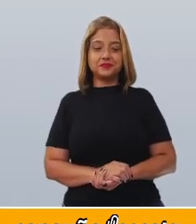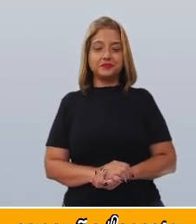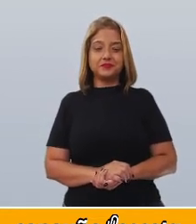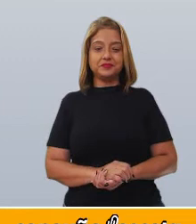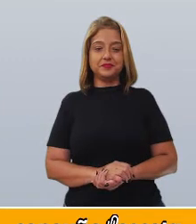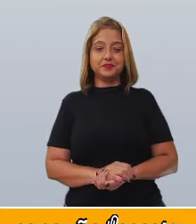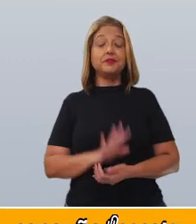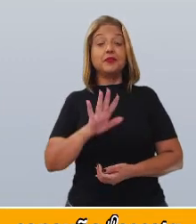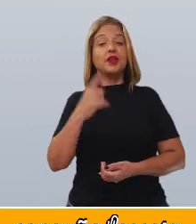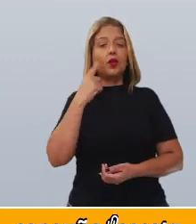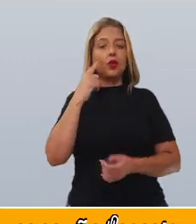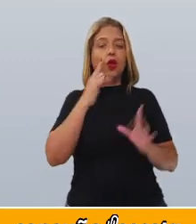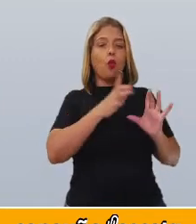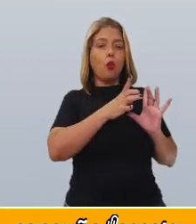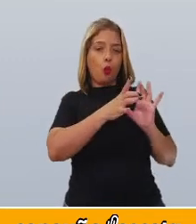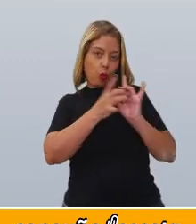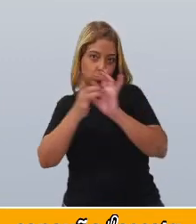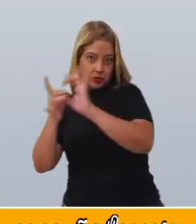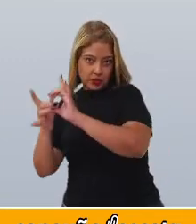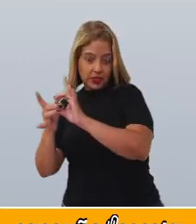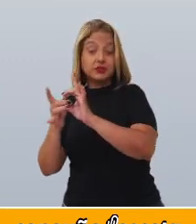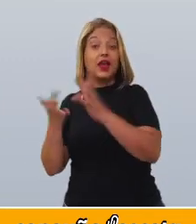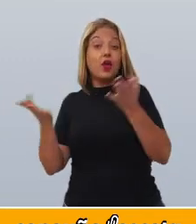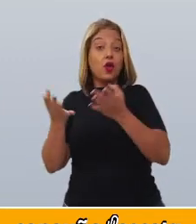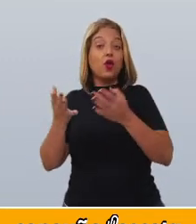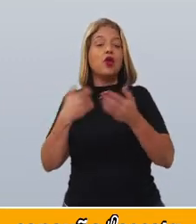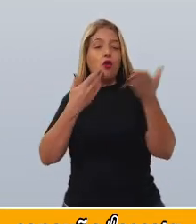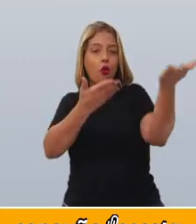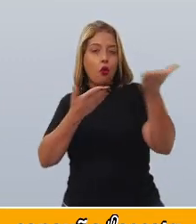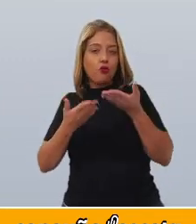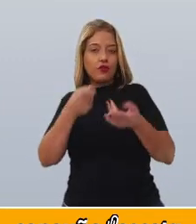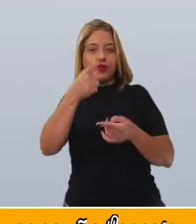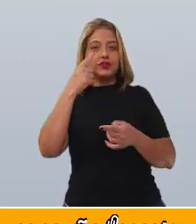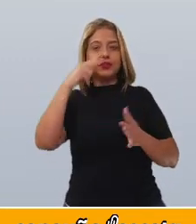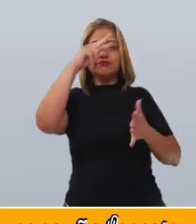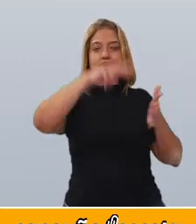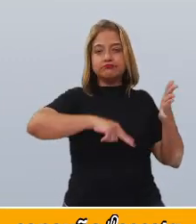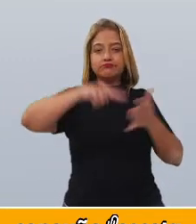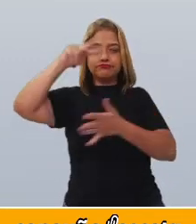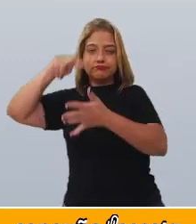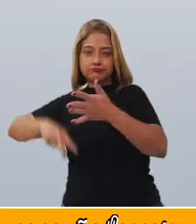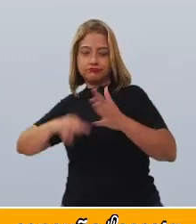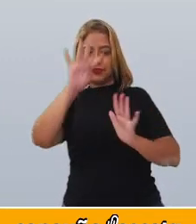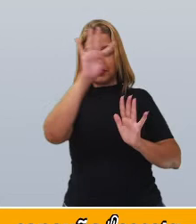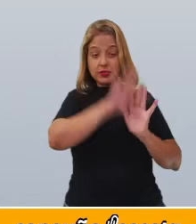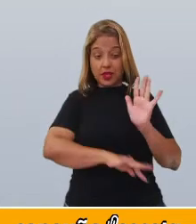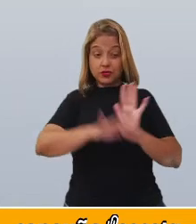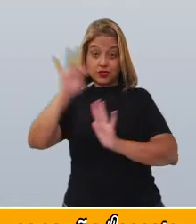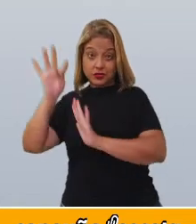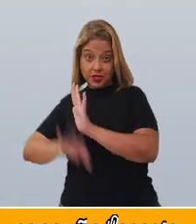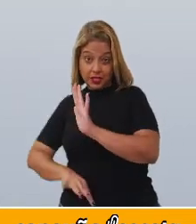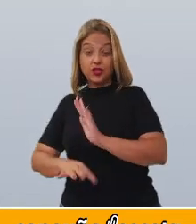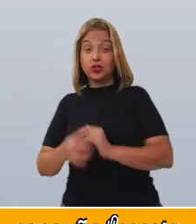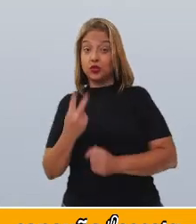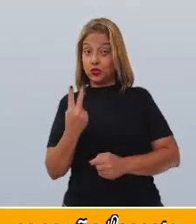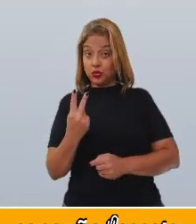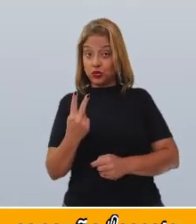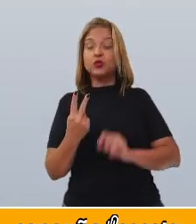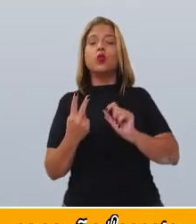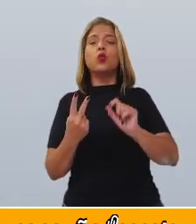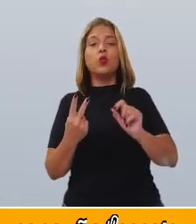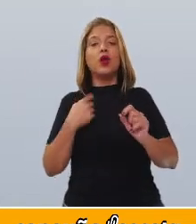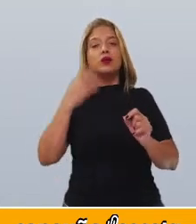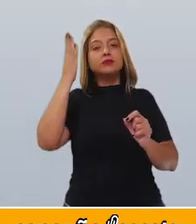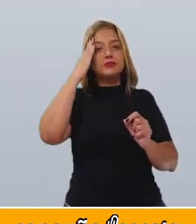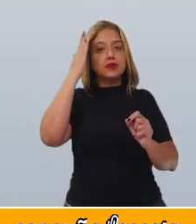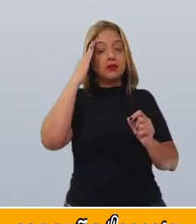Falando em contexto, eu vou convidar você a ler 2 textos comigo e depois vamos identificar qual deles faz parte